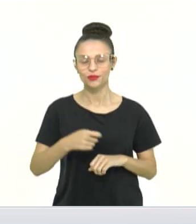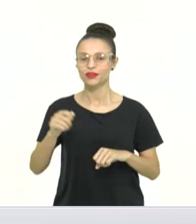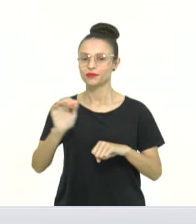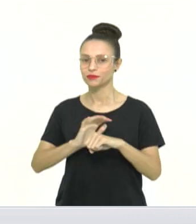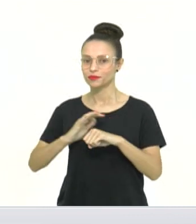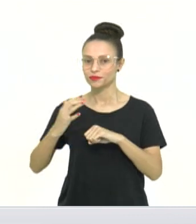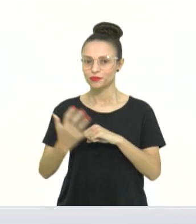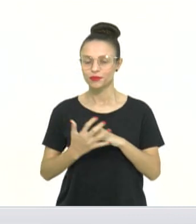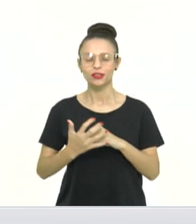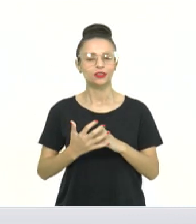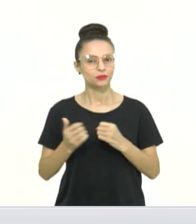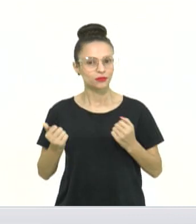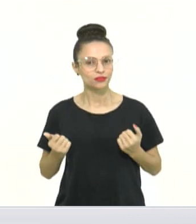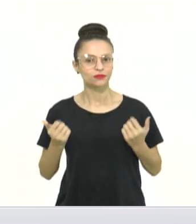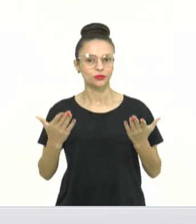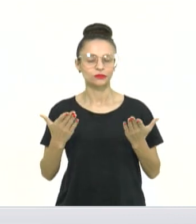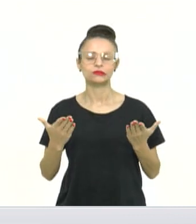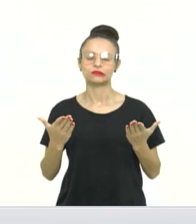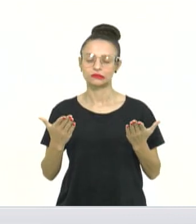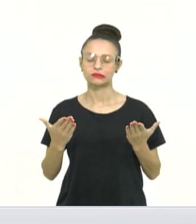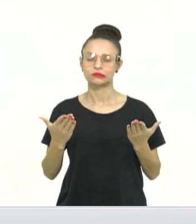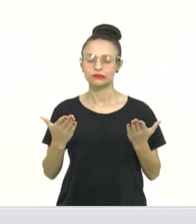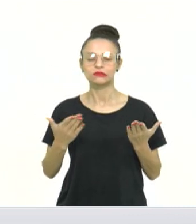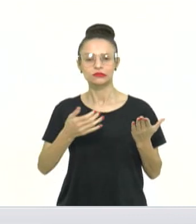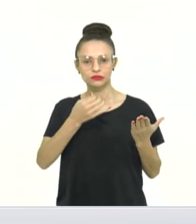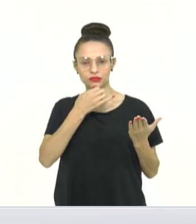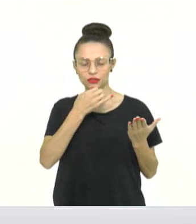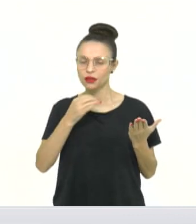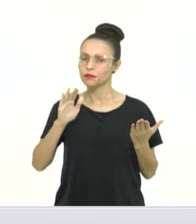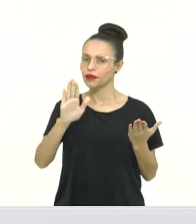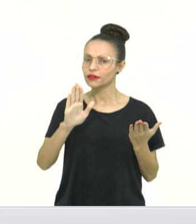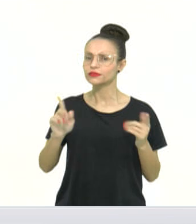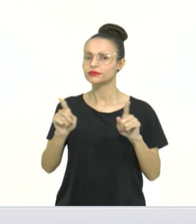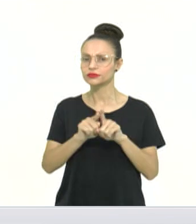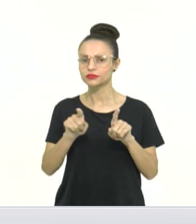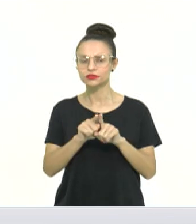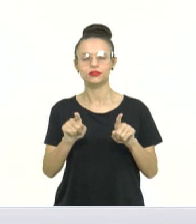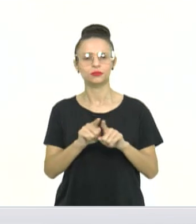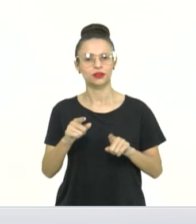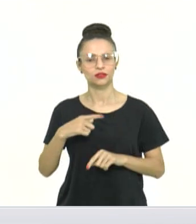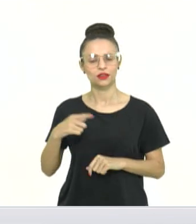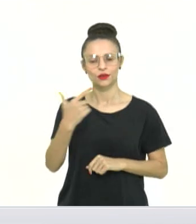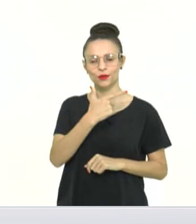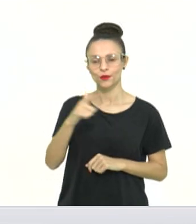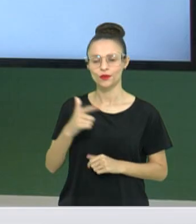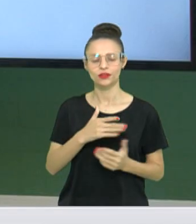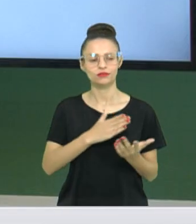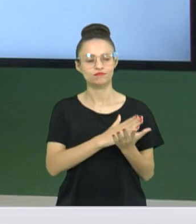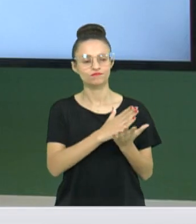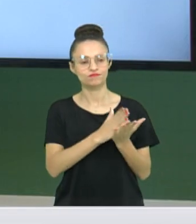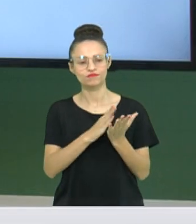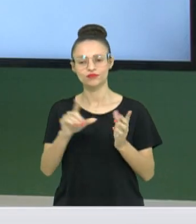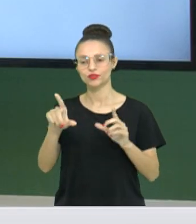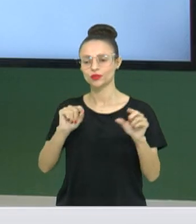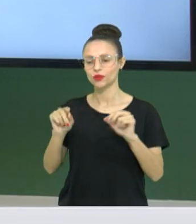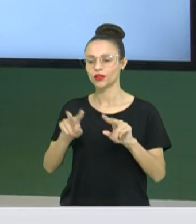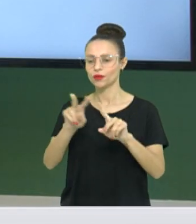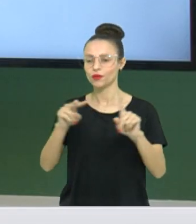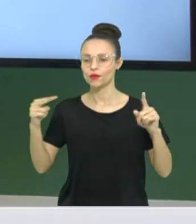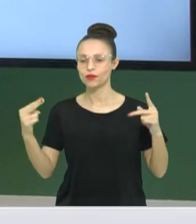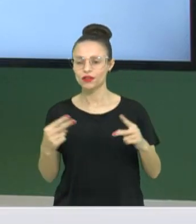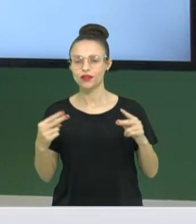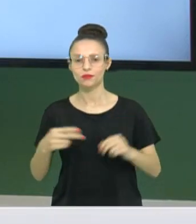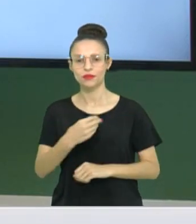a pandemia trouxe tristeza, mas também outras escolhas e olhares para a vida. Então, nós não